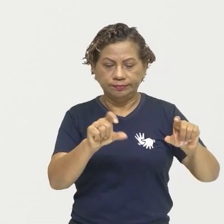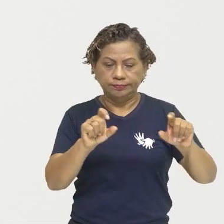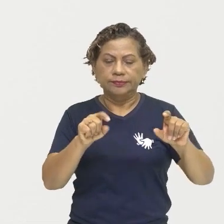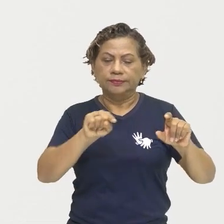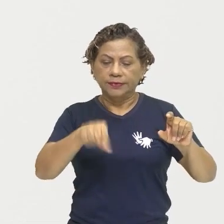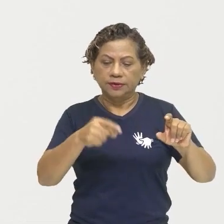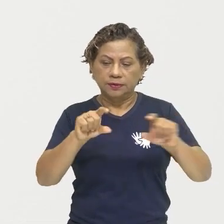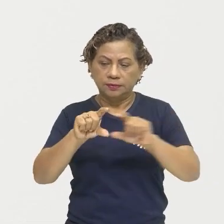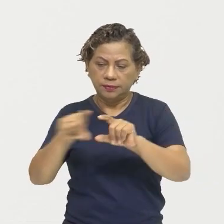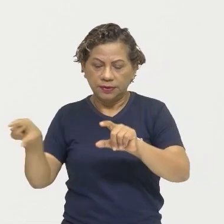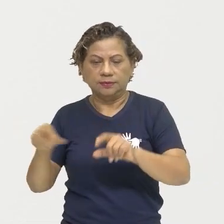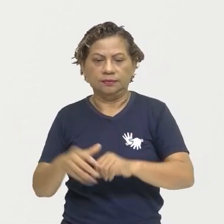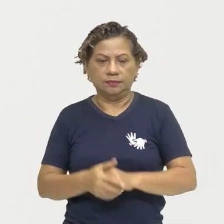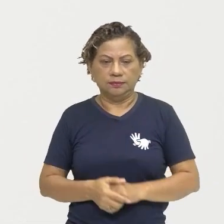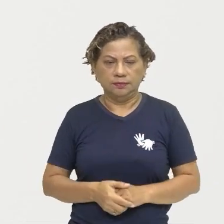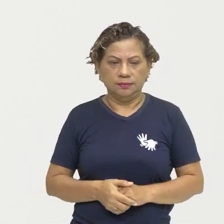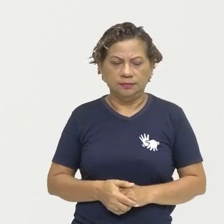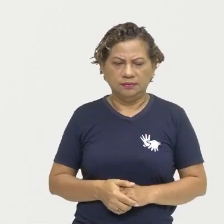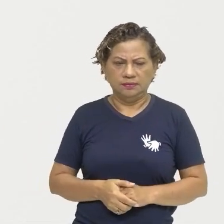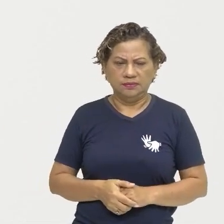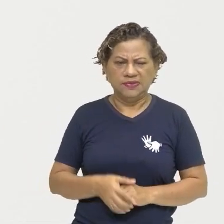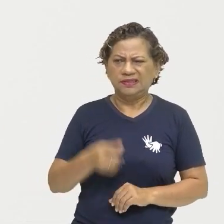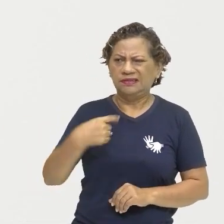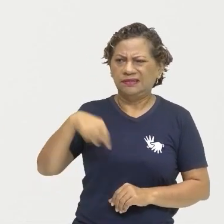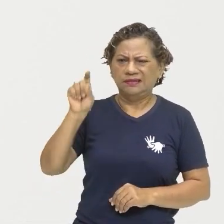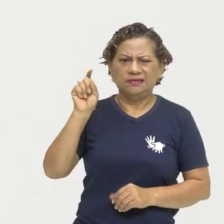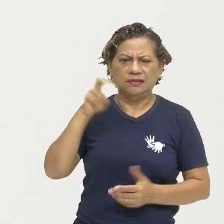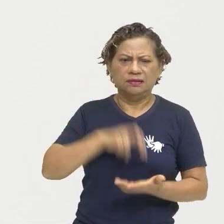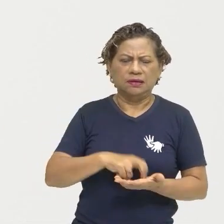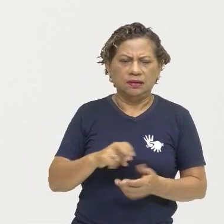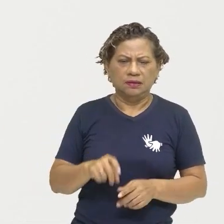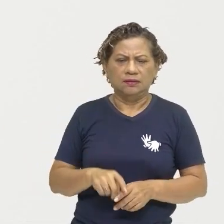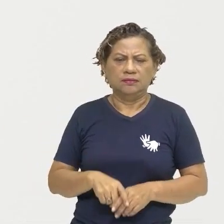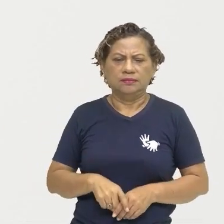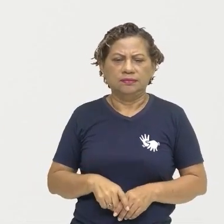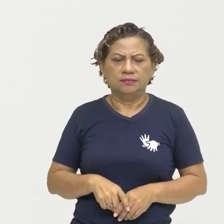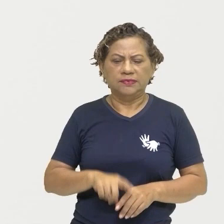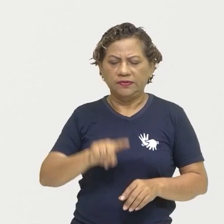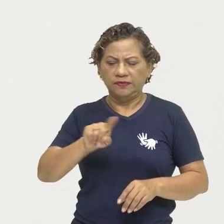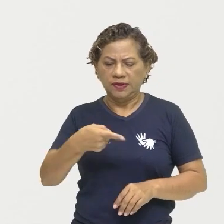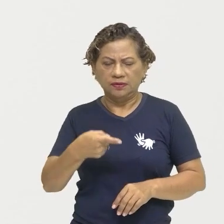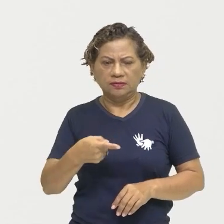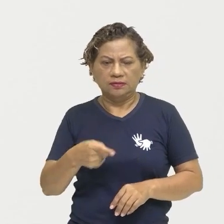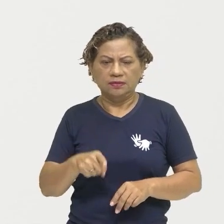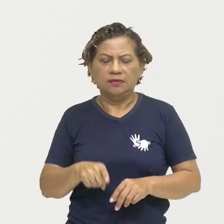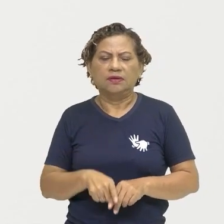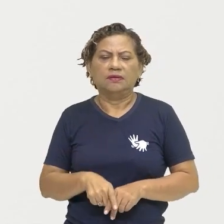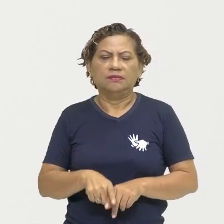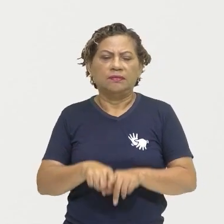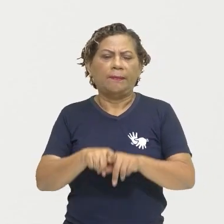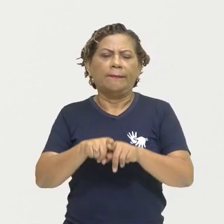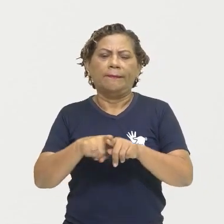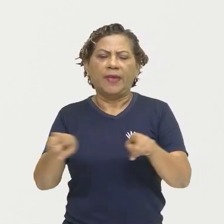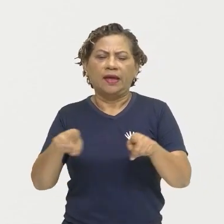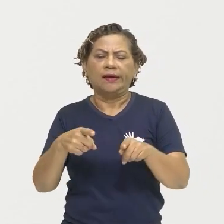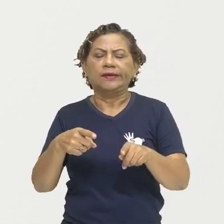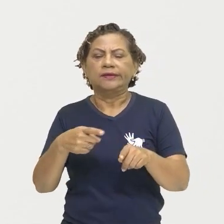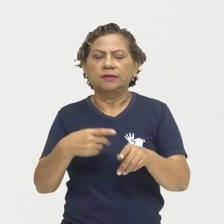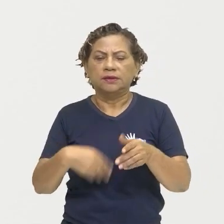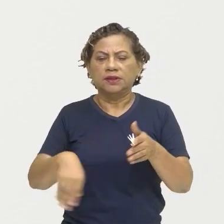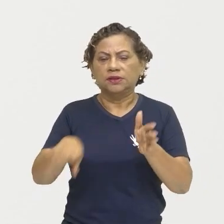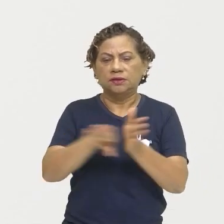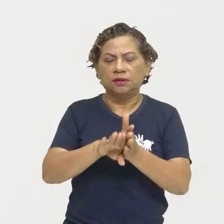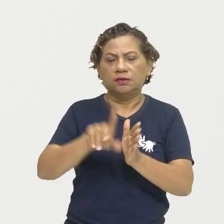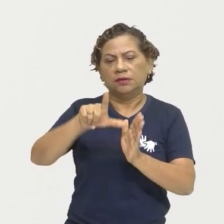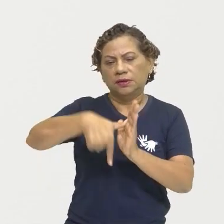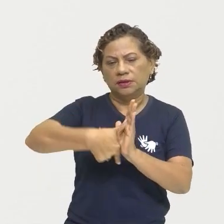Veja, saiu cedo, mas, apesar disso, chegou atrasado. Veja, né? A segunda